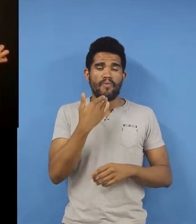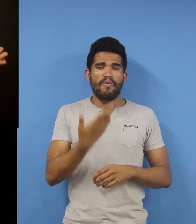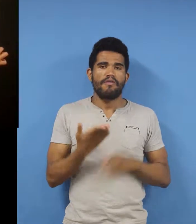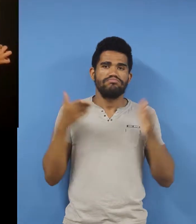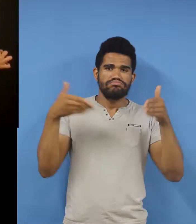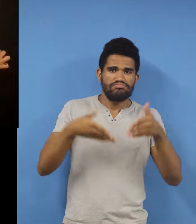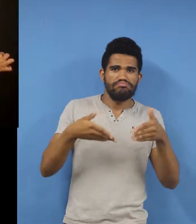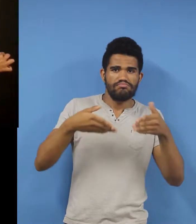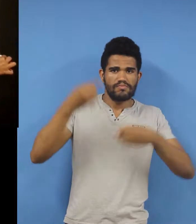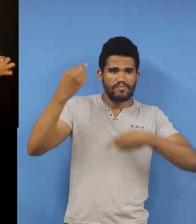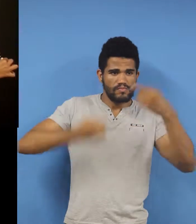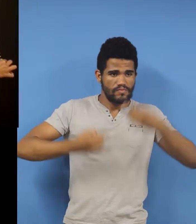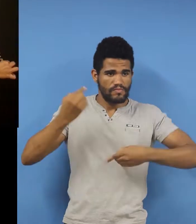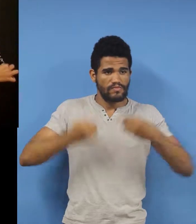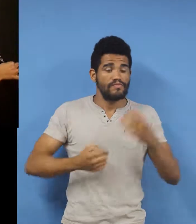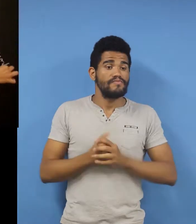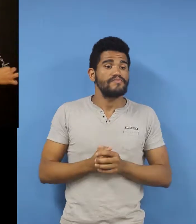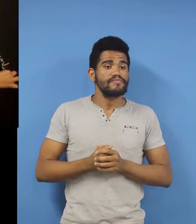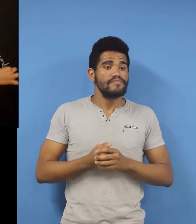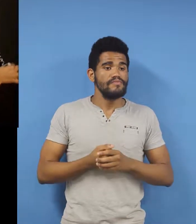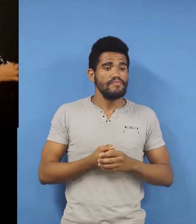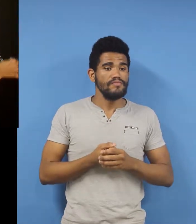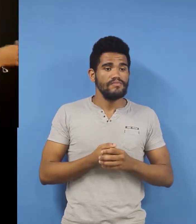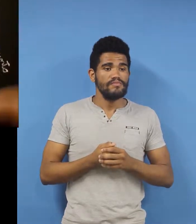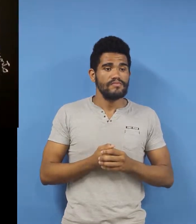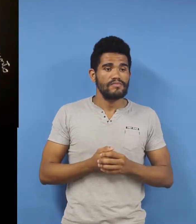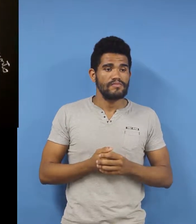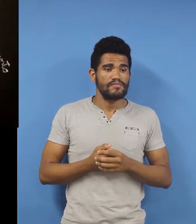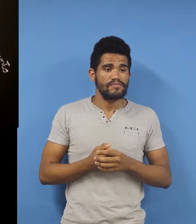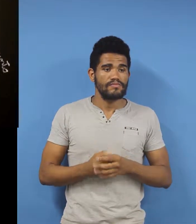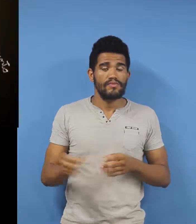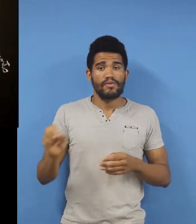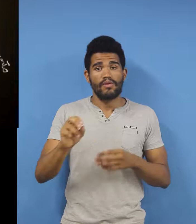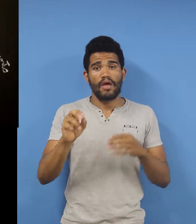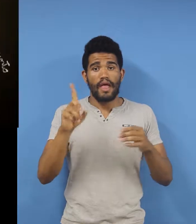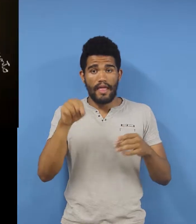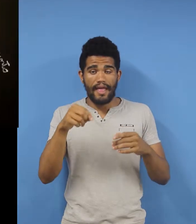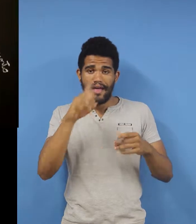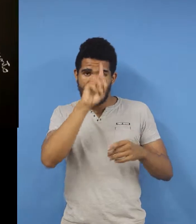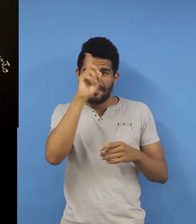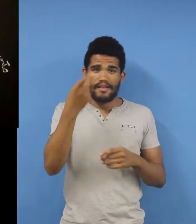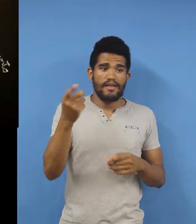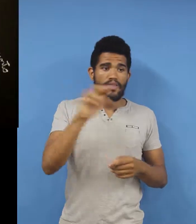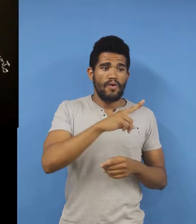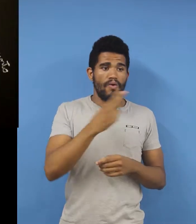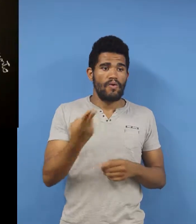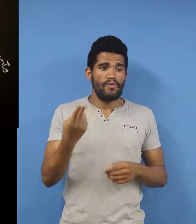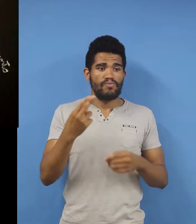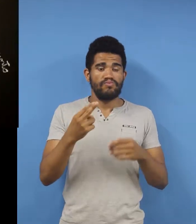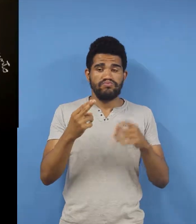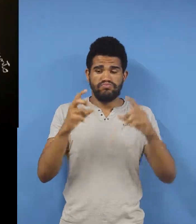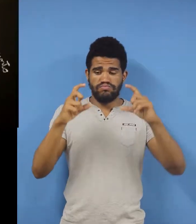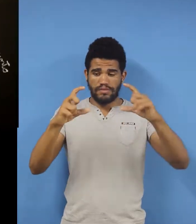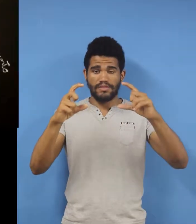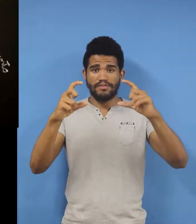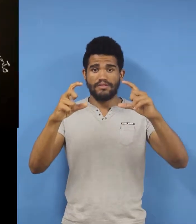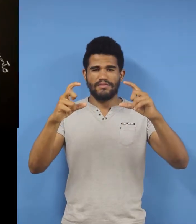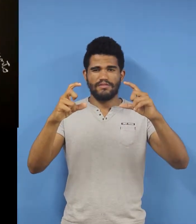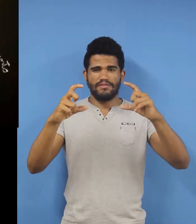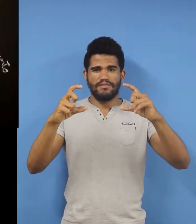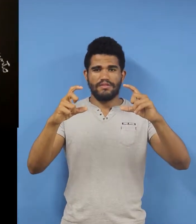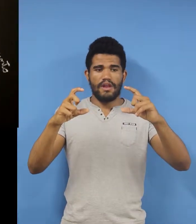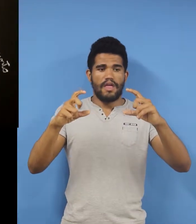em questão, certo? Ou a questão que vai ser abordada. Lembra aqui, ó? Vai ser a ideia, ela vai ter que estar